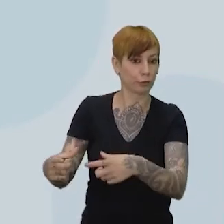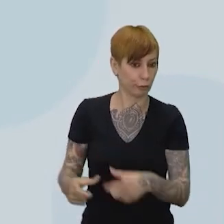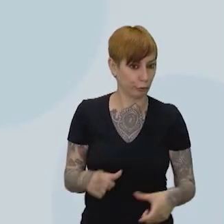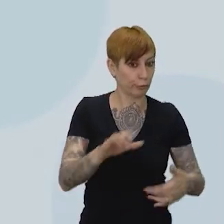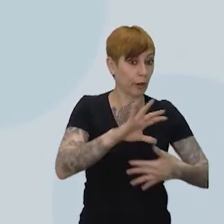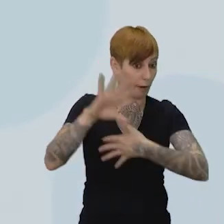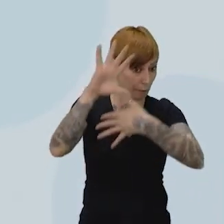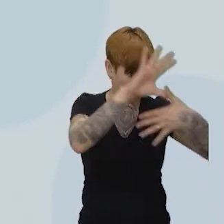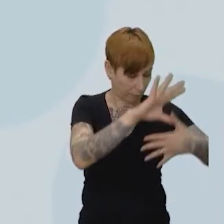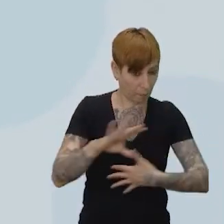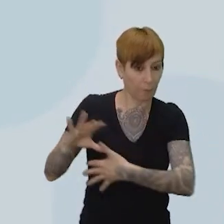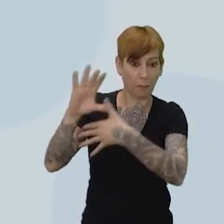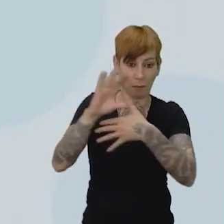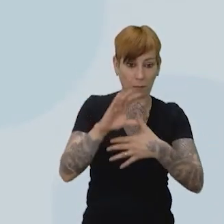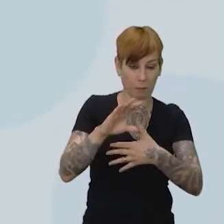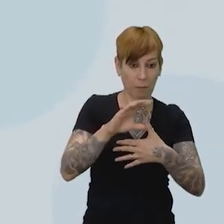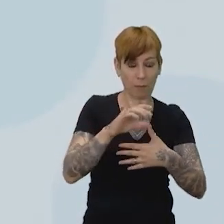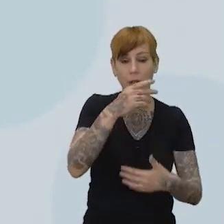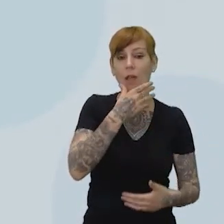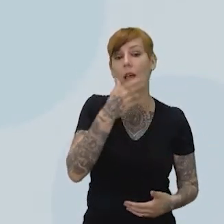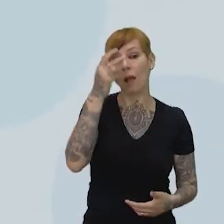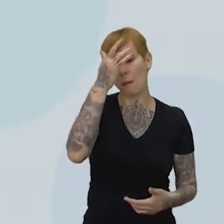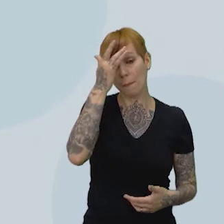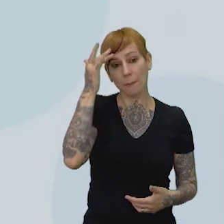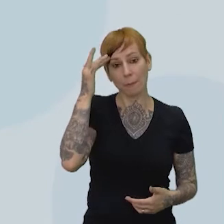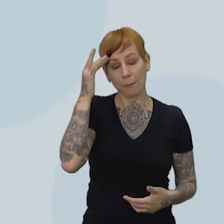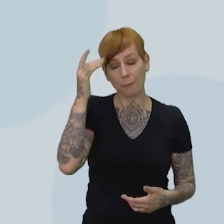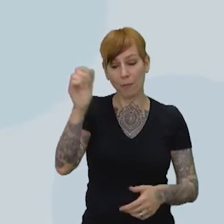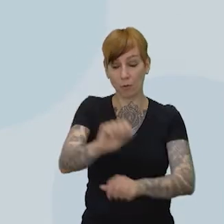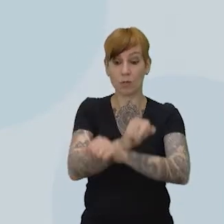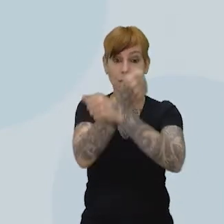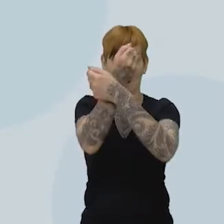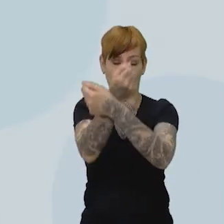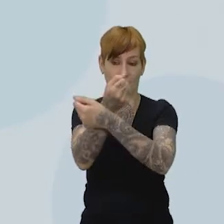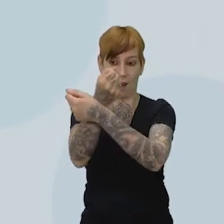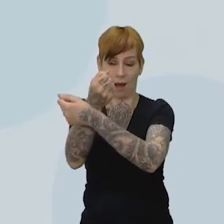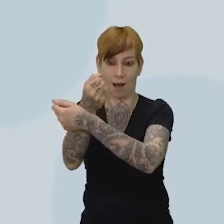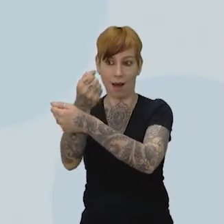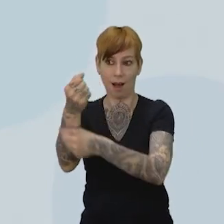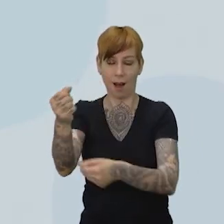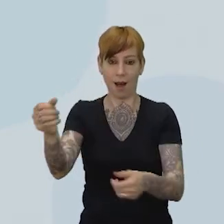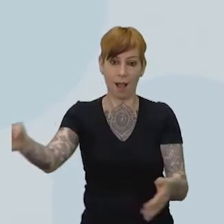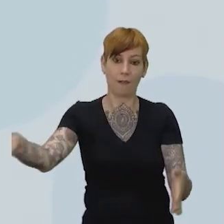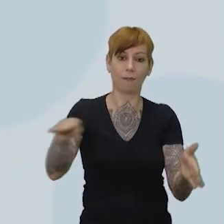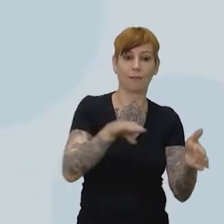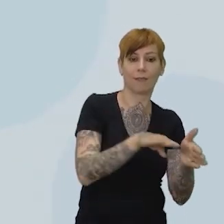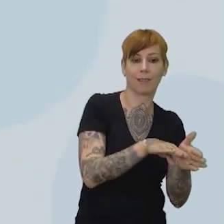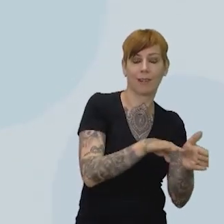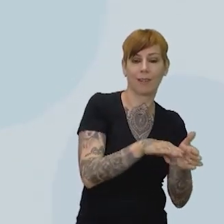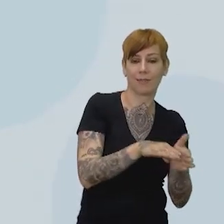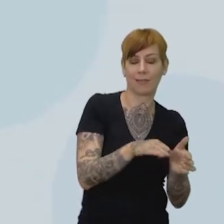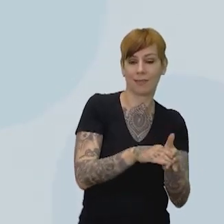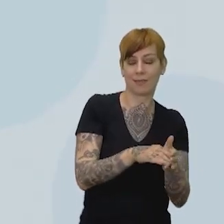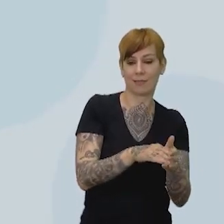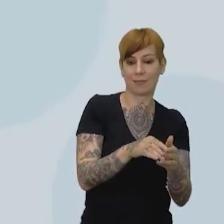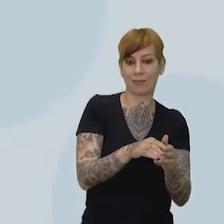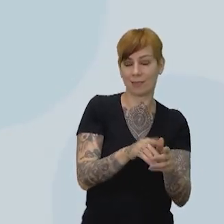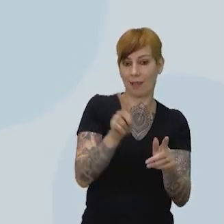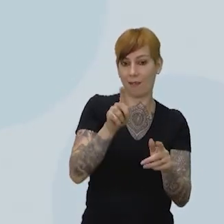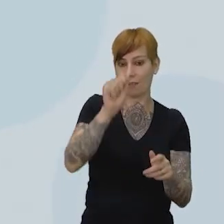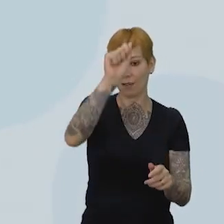predominou o trabalho africano, professor? O trabalho africano na América Espanhola predominou principalmente nas